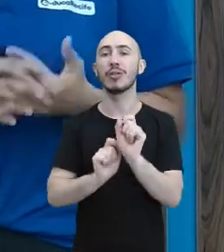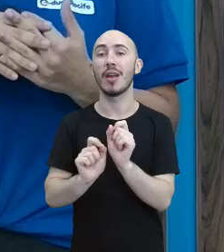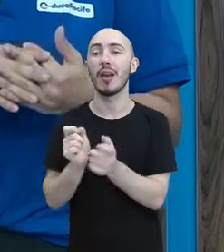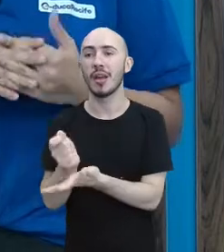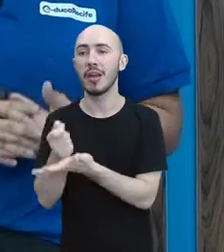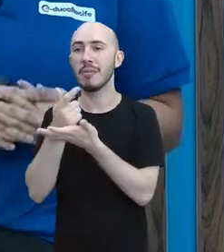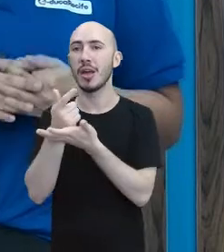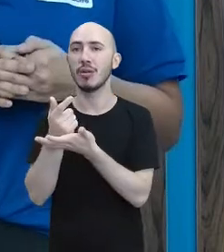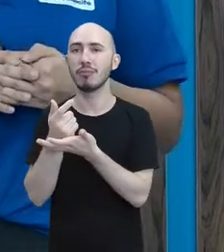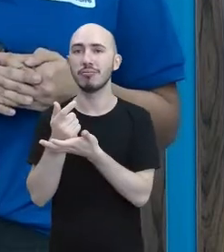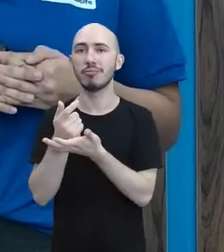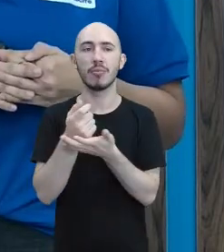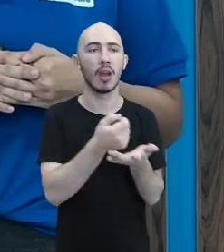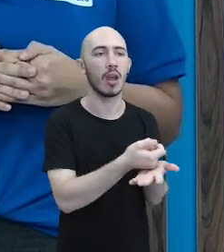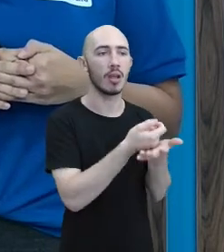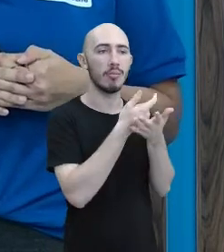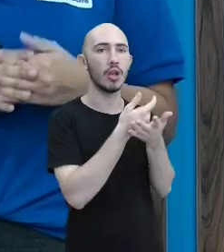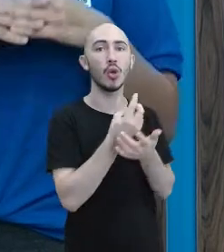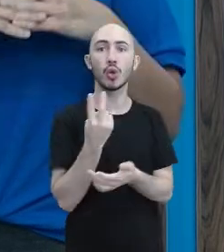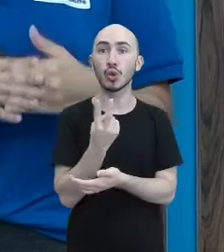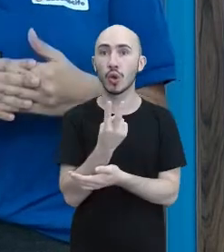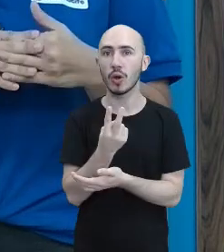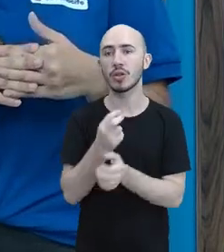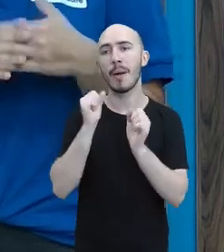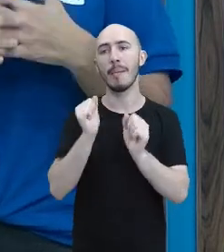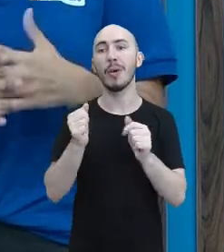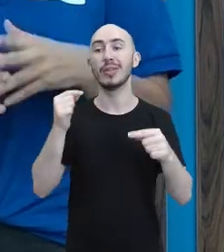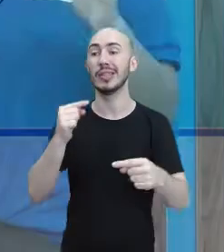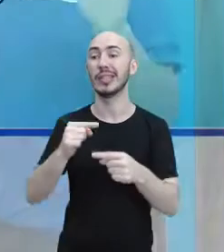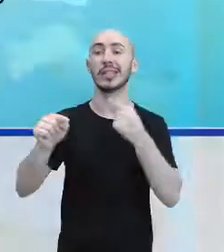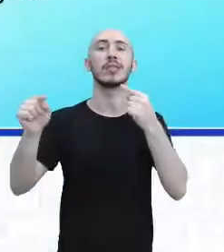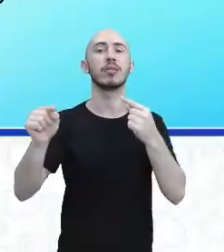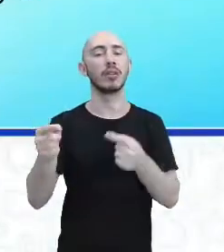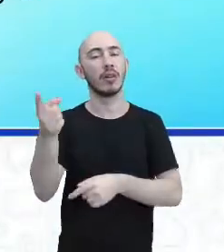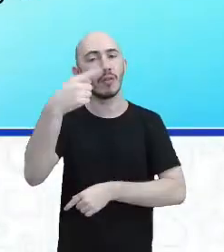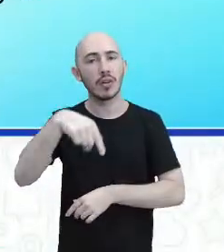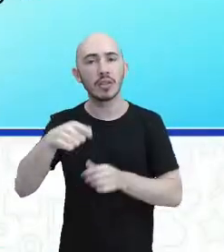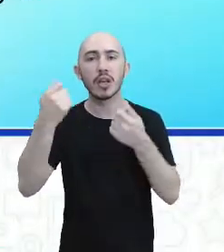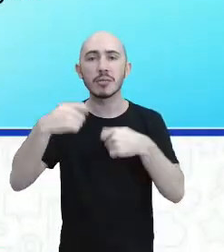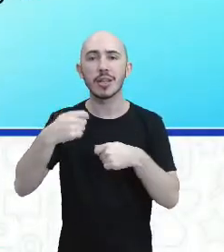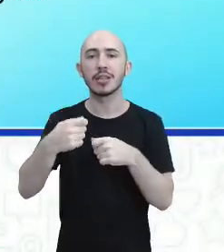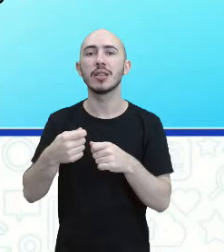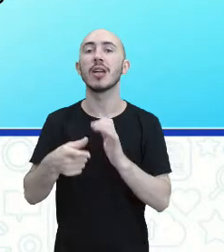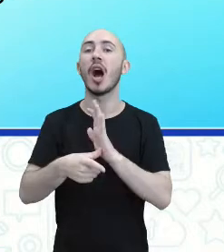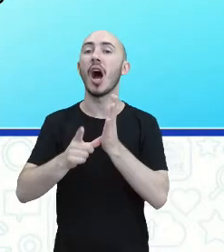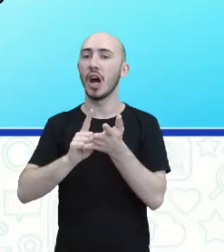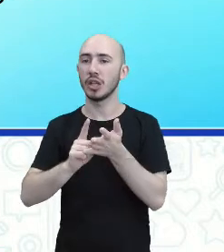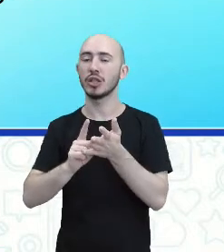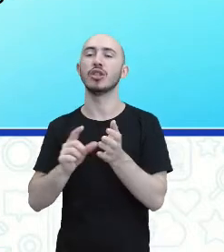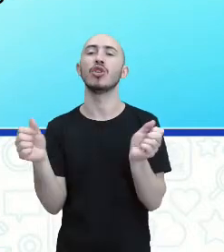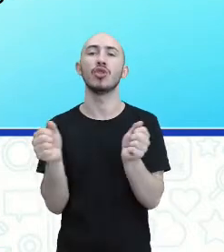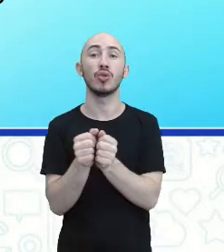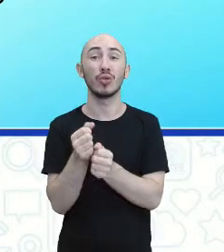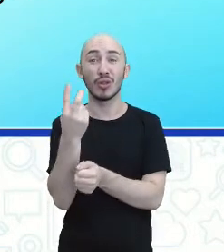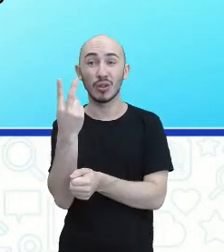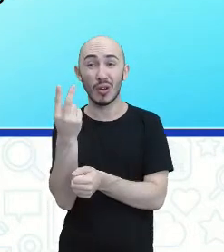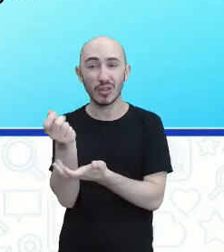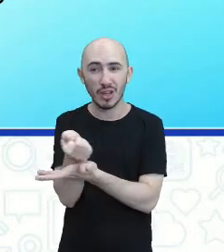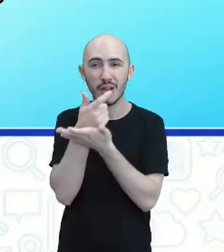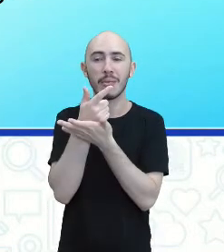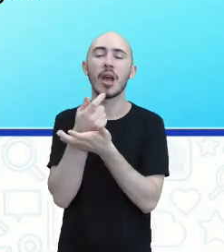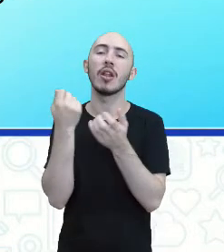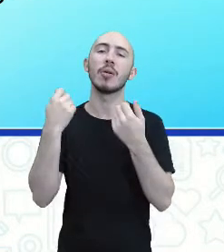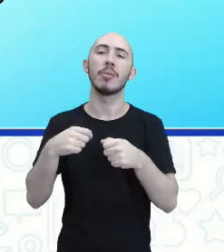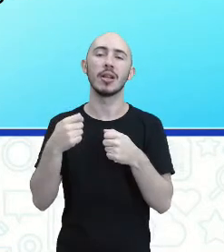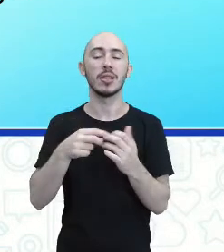ela seja perigosa, tá? Então, sempre que vocês, ou seus familiares, ou alguém que vocês conheçam, que